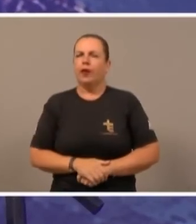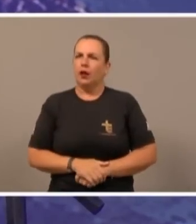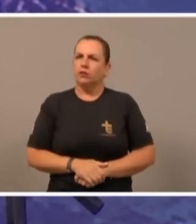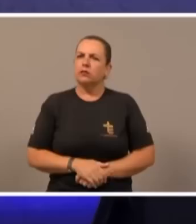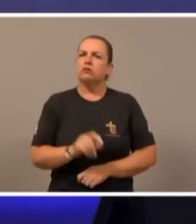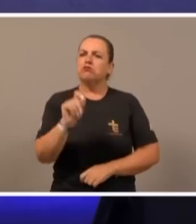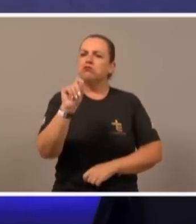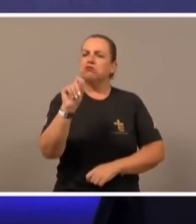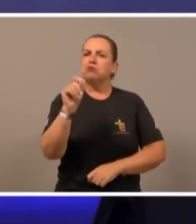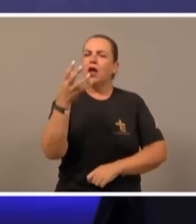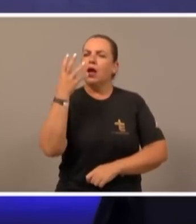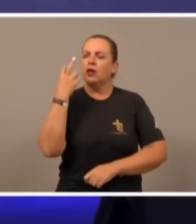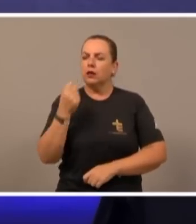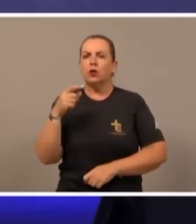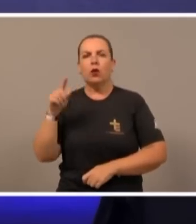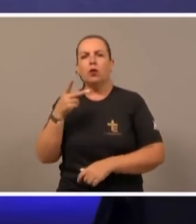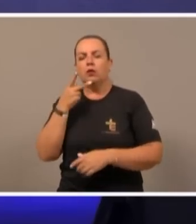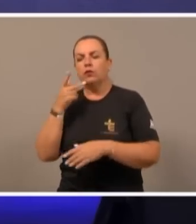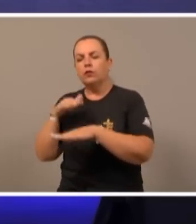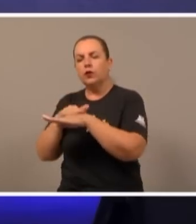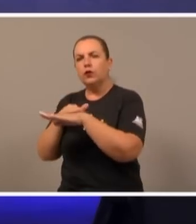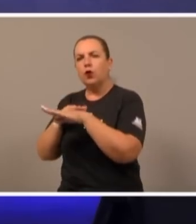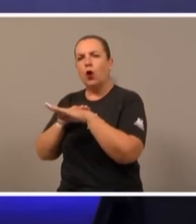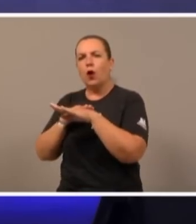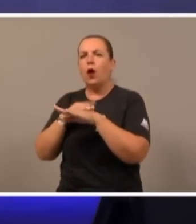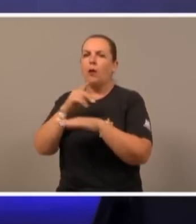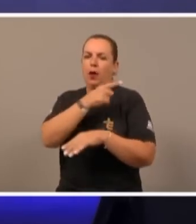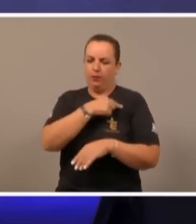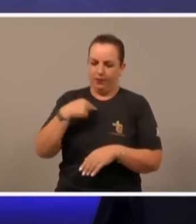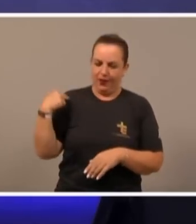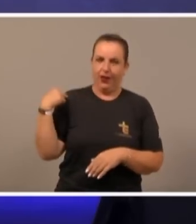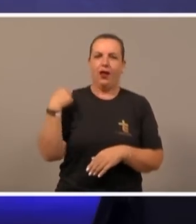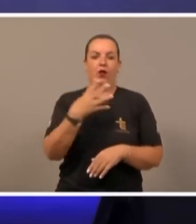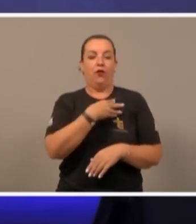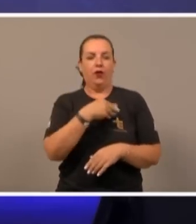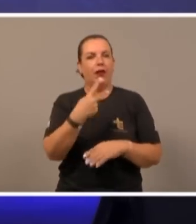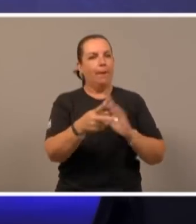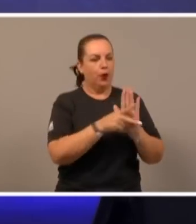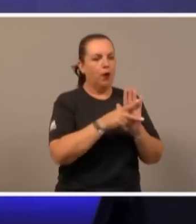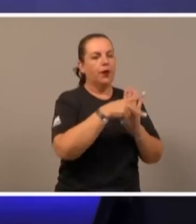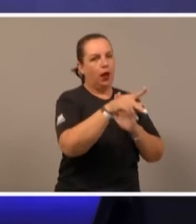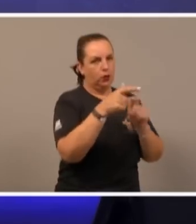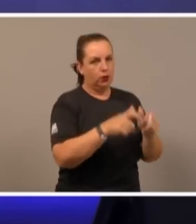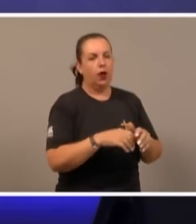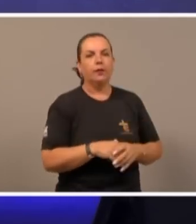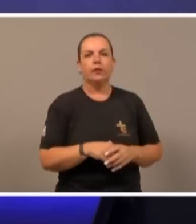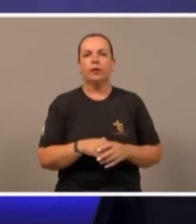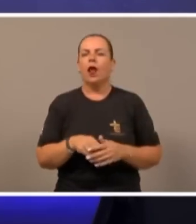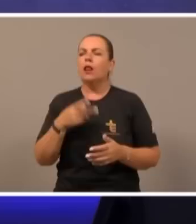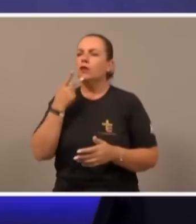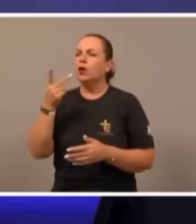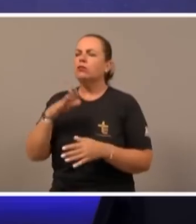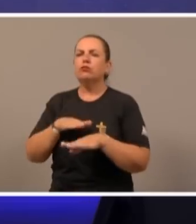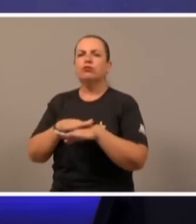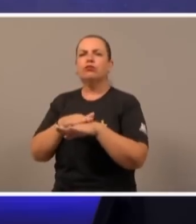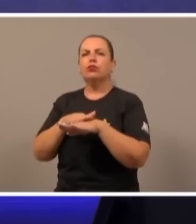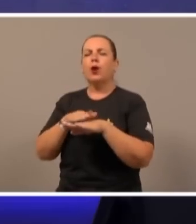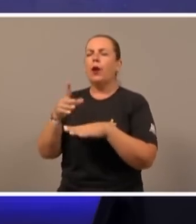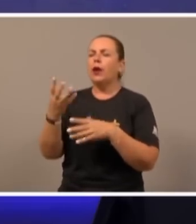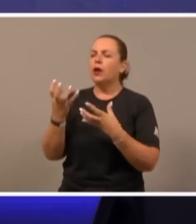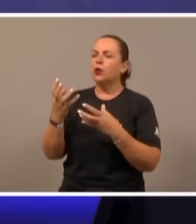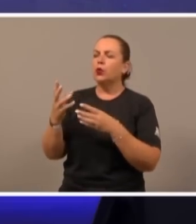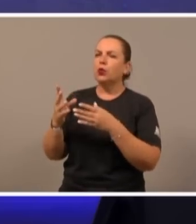E quem atendeu foi uma religiosa, filha da caridade. E ele pediu: eu gostaria de marcar